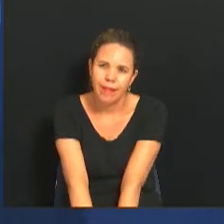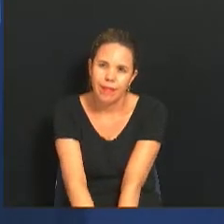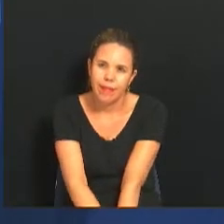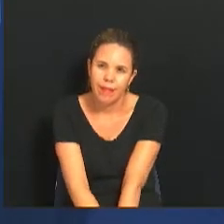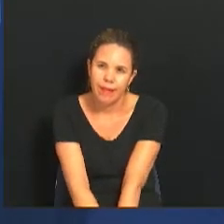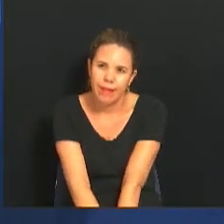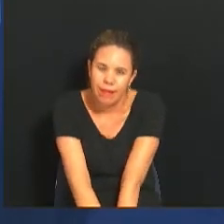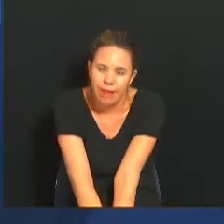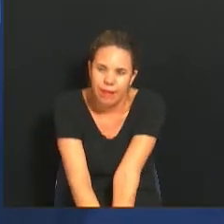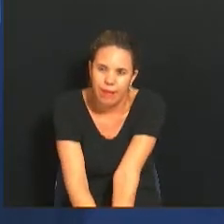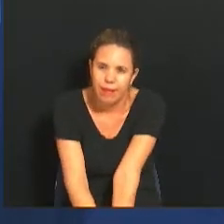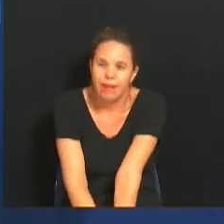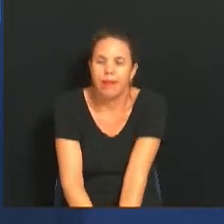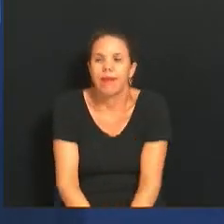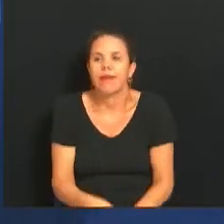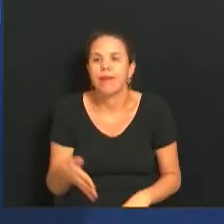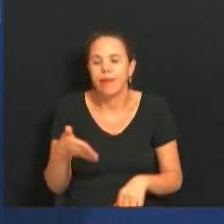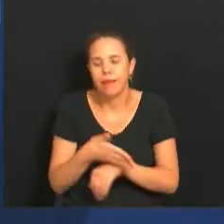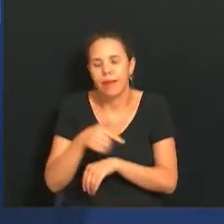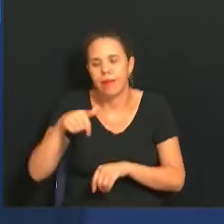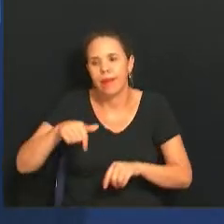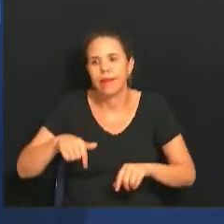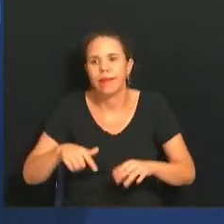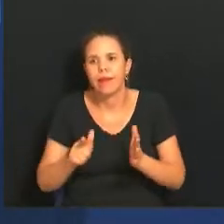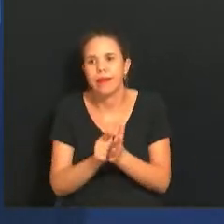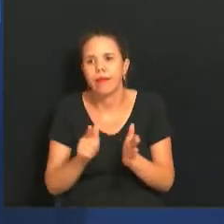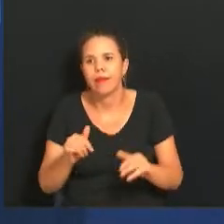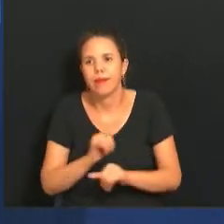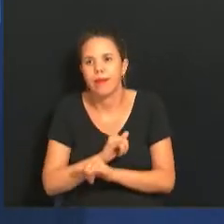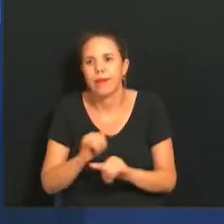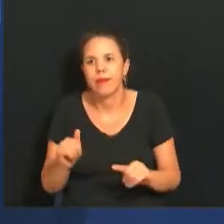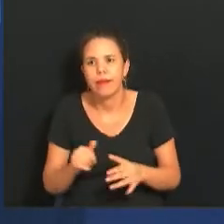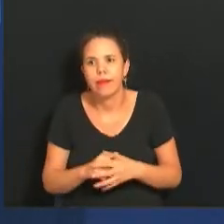Gustavo Glodis Blum participando aqui do nosso Câmara Notícia.